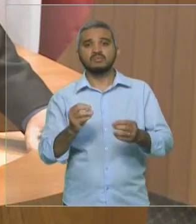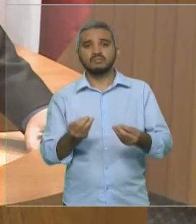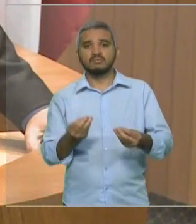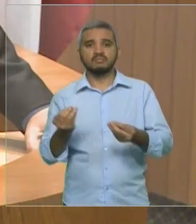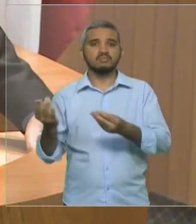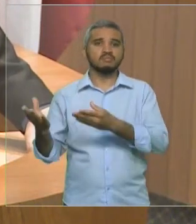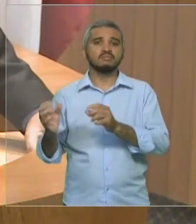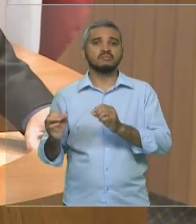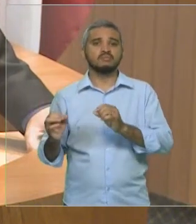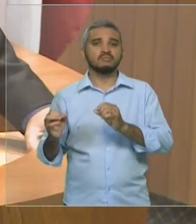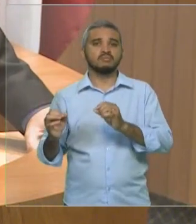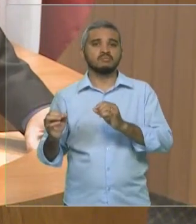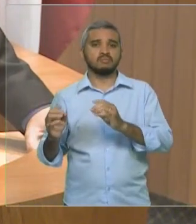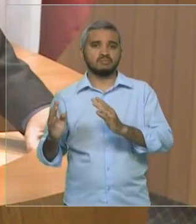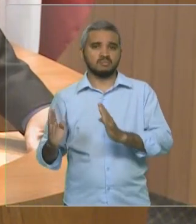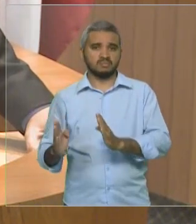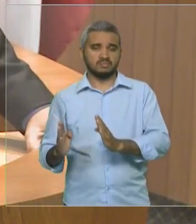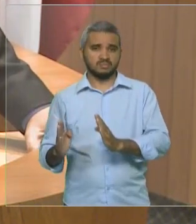meses, será